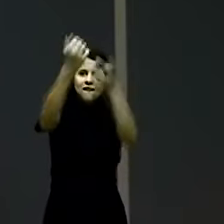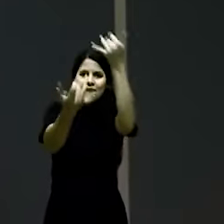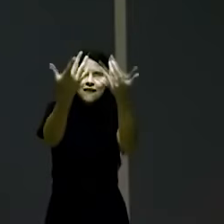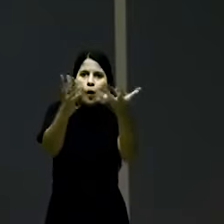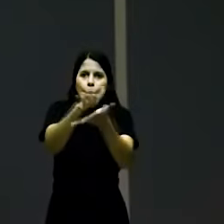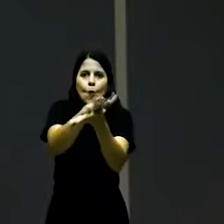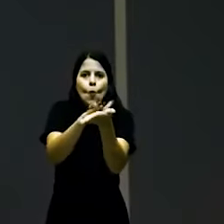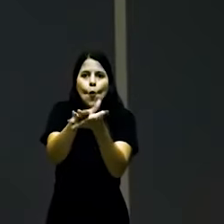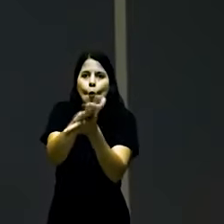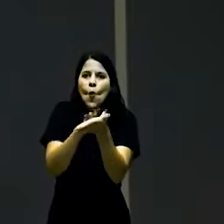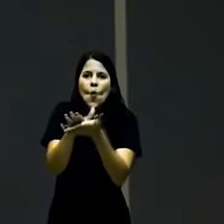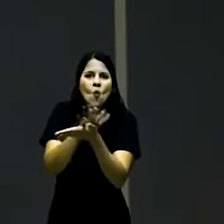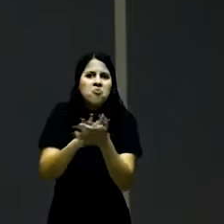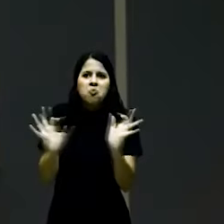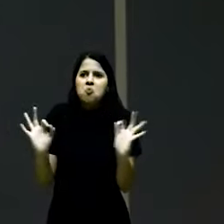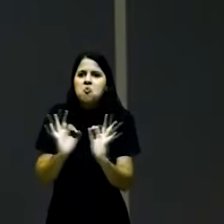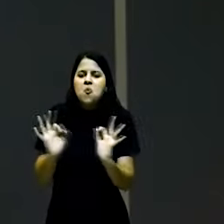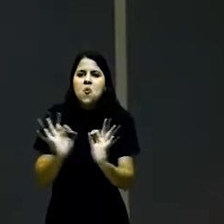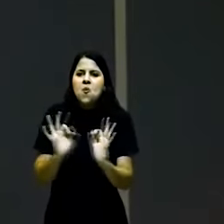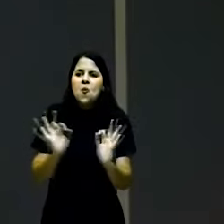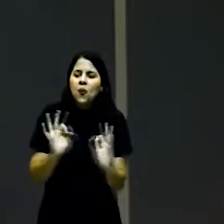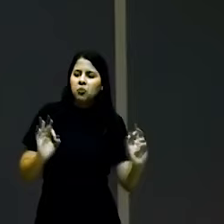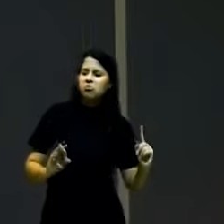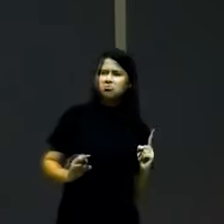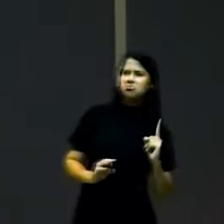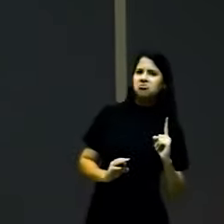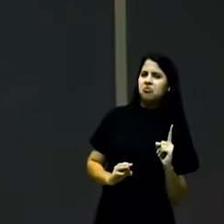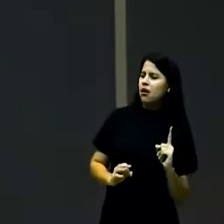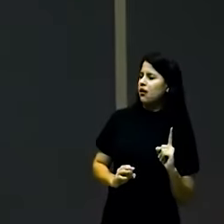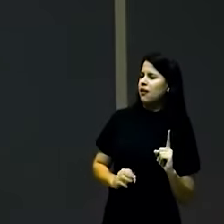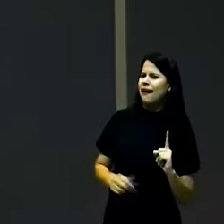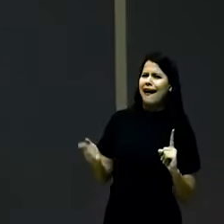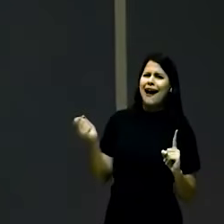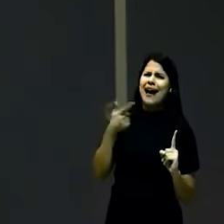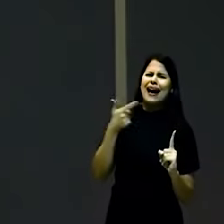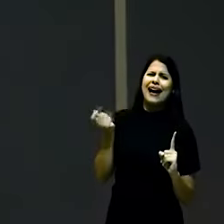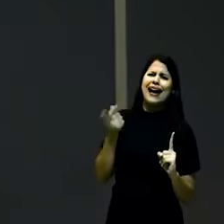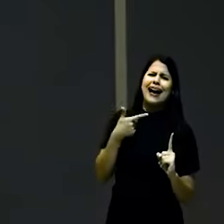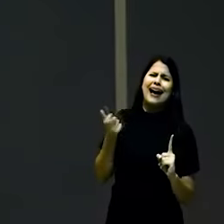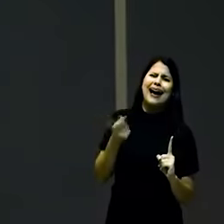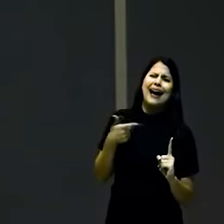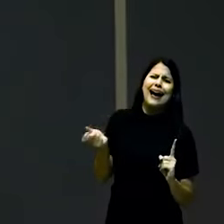Elias começa até a tirar sarro, tamanha confiança que Elias tinha em Deus.